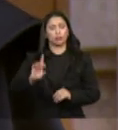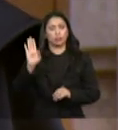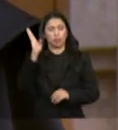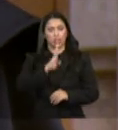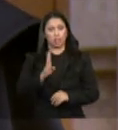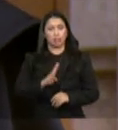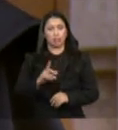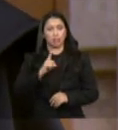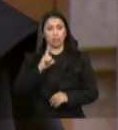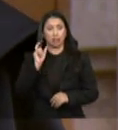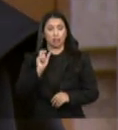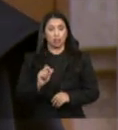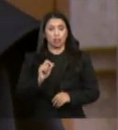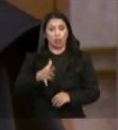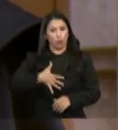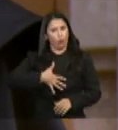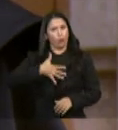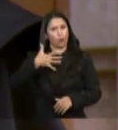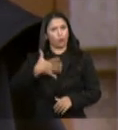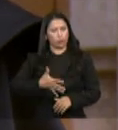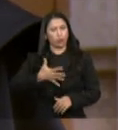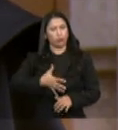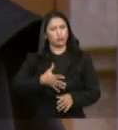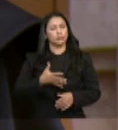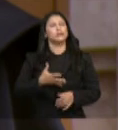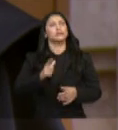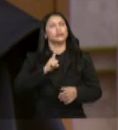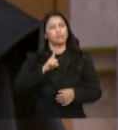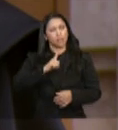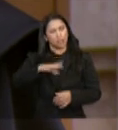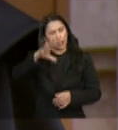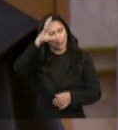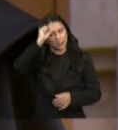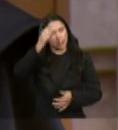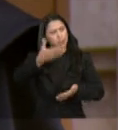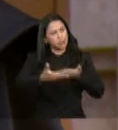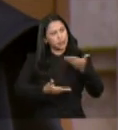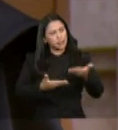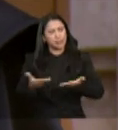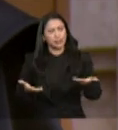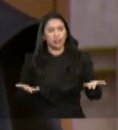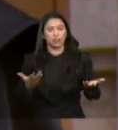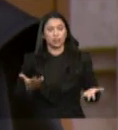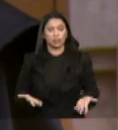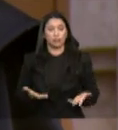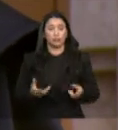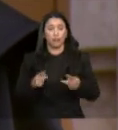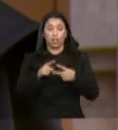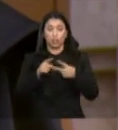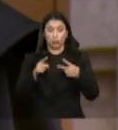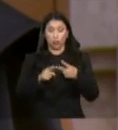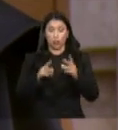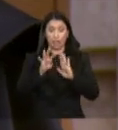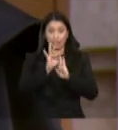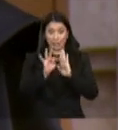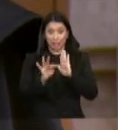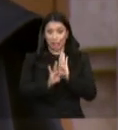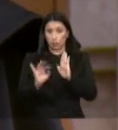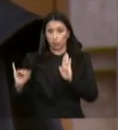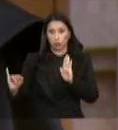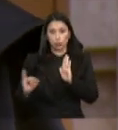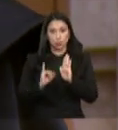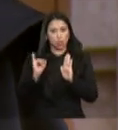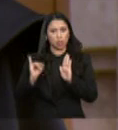fontes de orgulho inspiração e aprendizado parado comentar este aspecto refiro-me a dois textos fundamentais